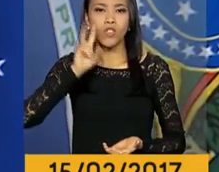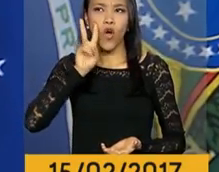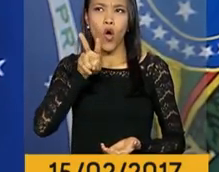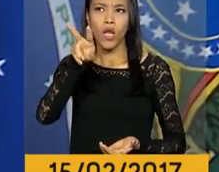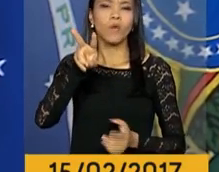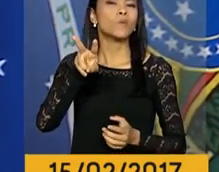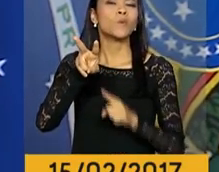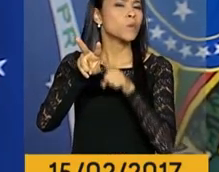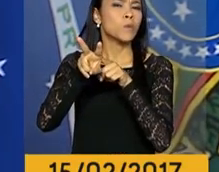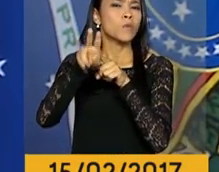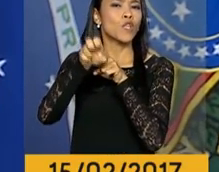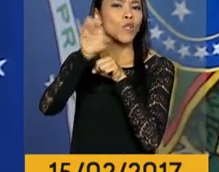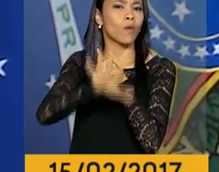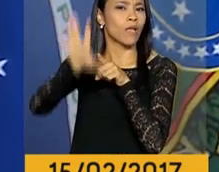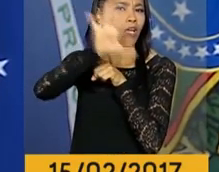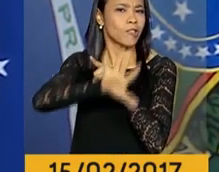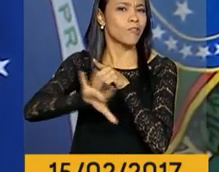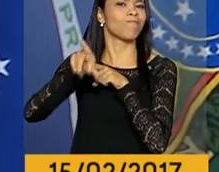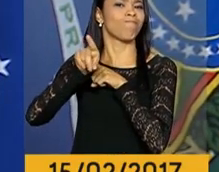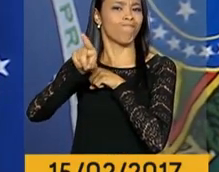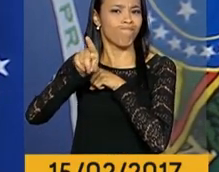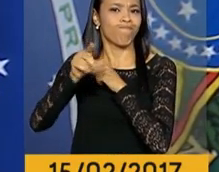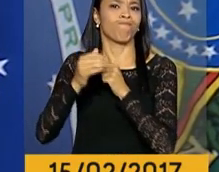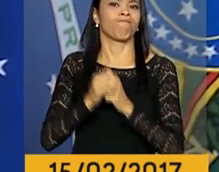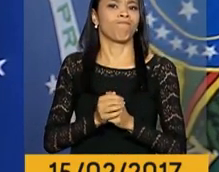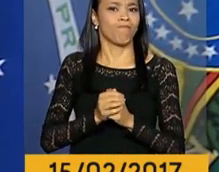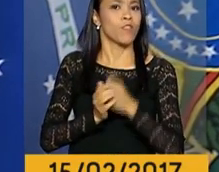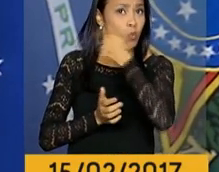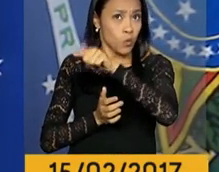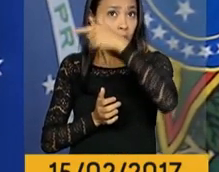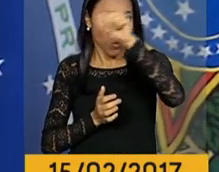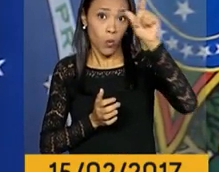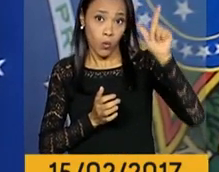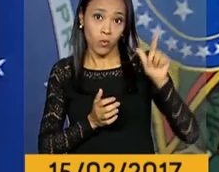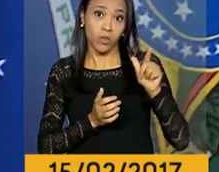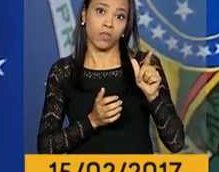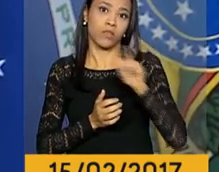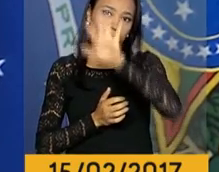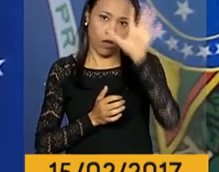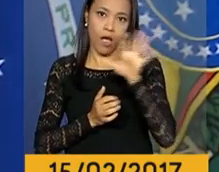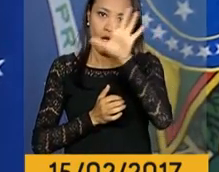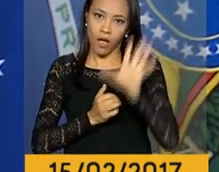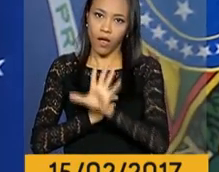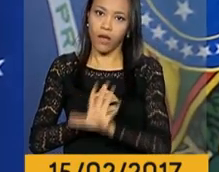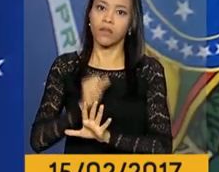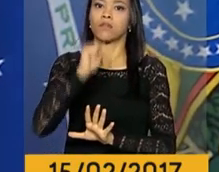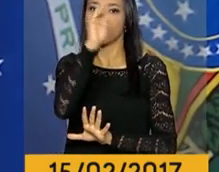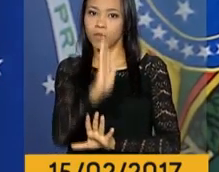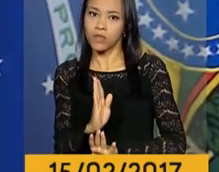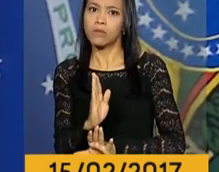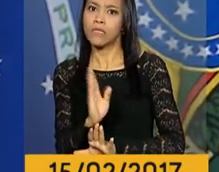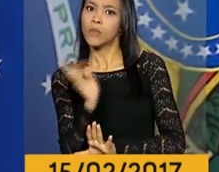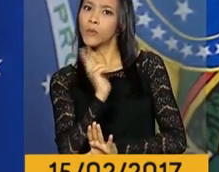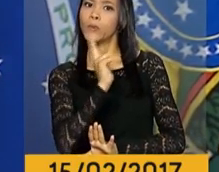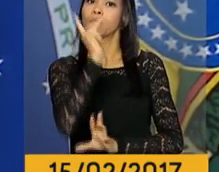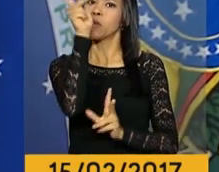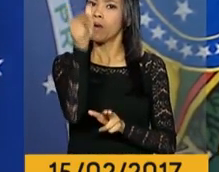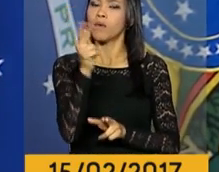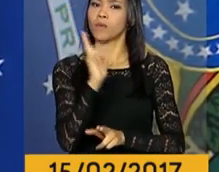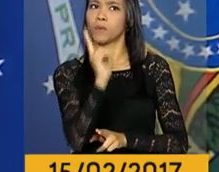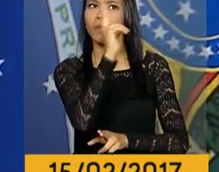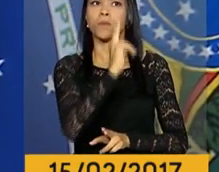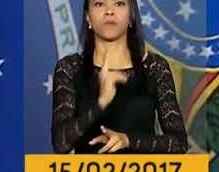Nordeste, porque o Nordeste, tal como os outros outras áreas do país, eh também tem pressa, porque